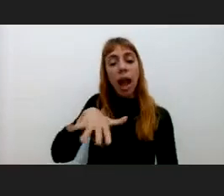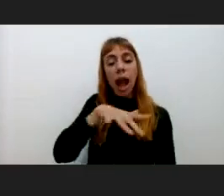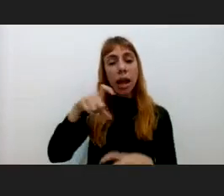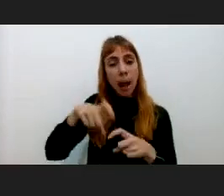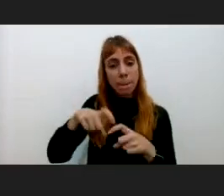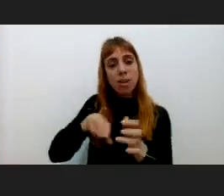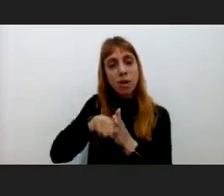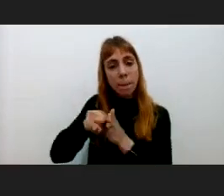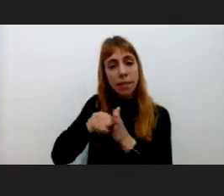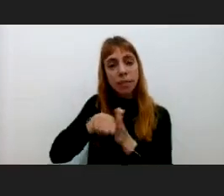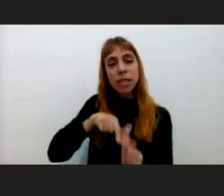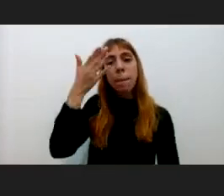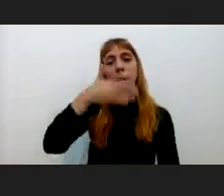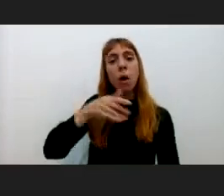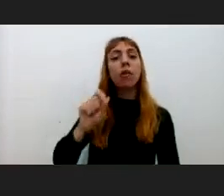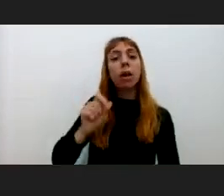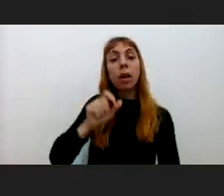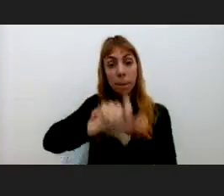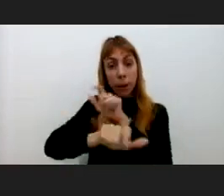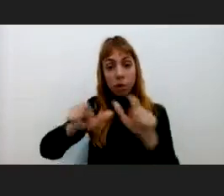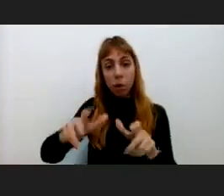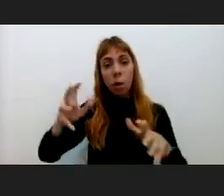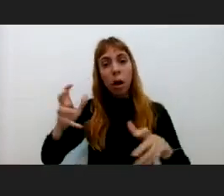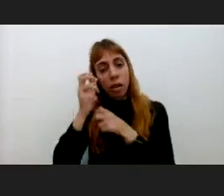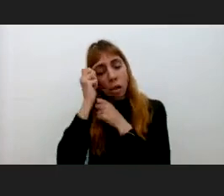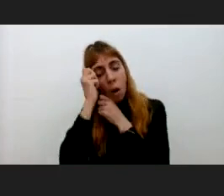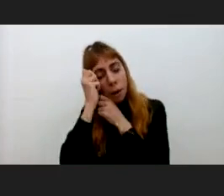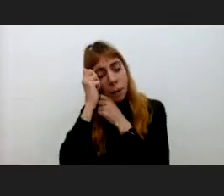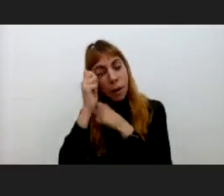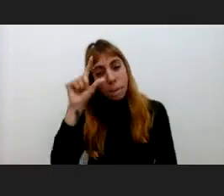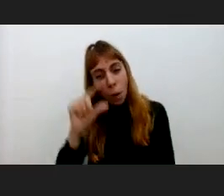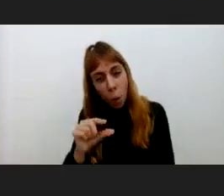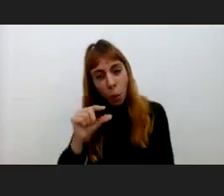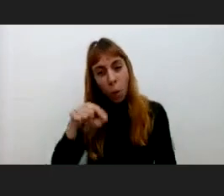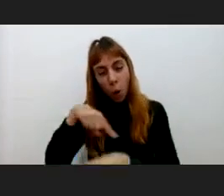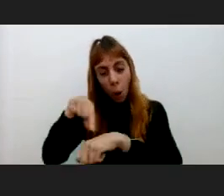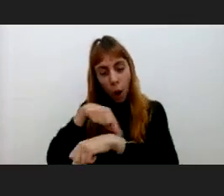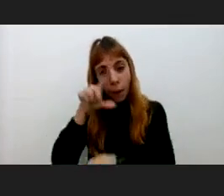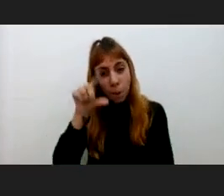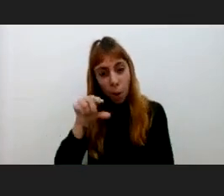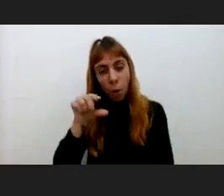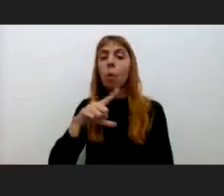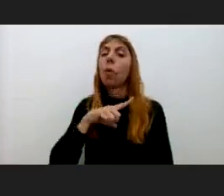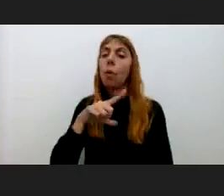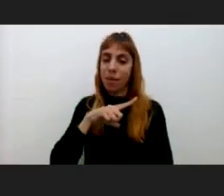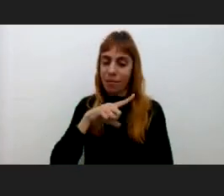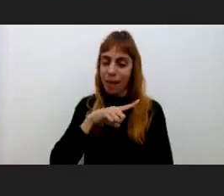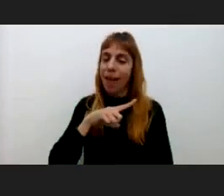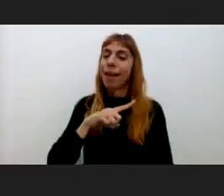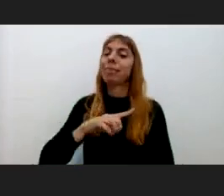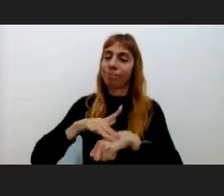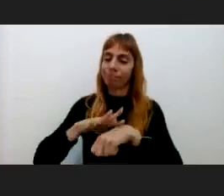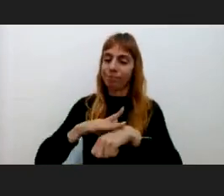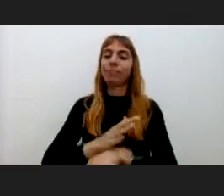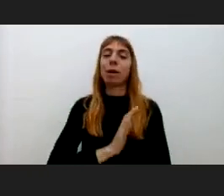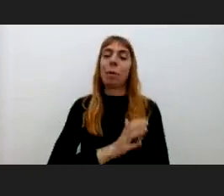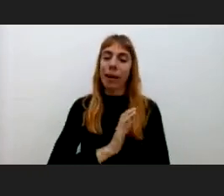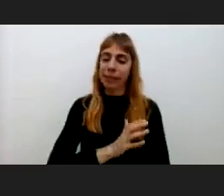cardiovascular. Então, a gente tem que evitar dormir pouco, tem que